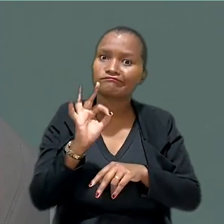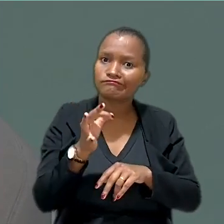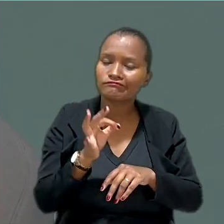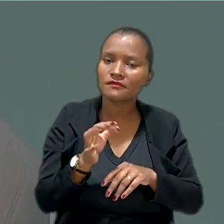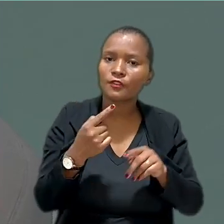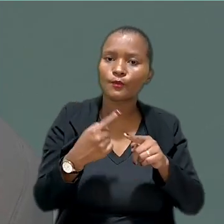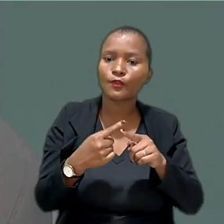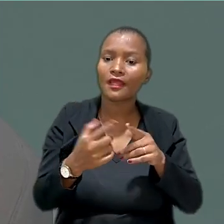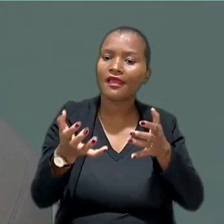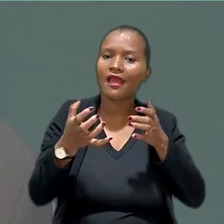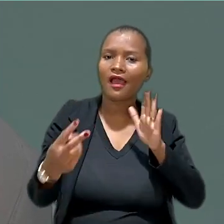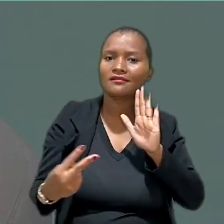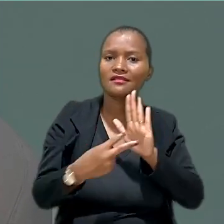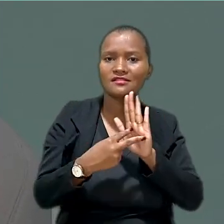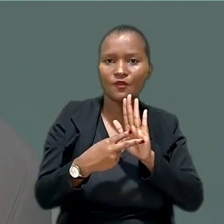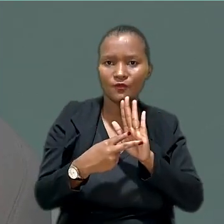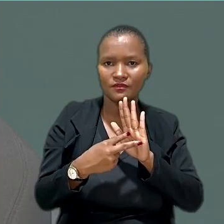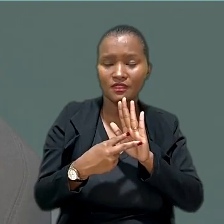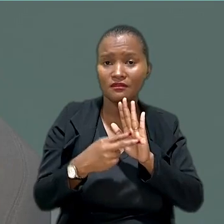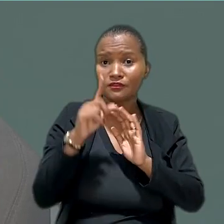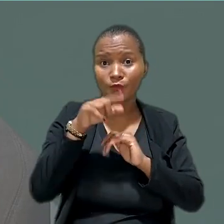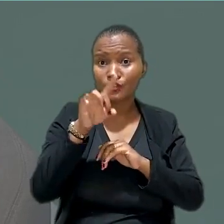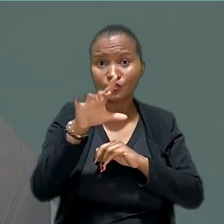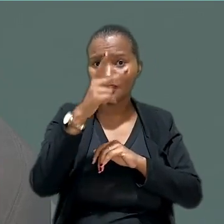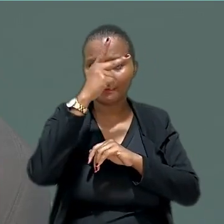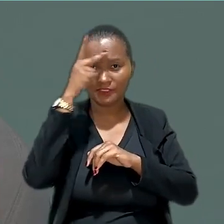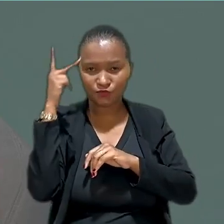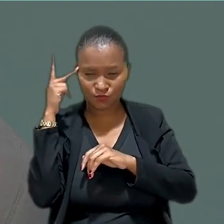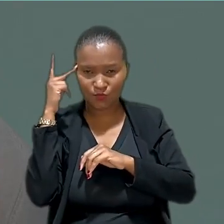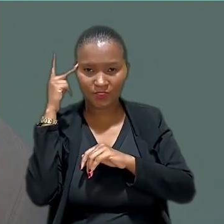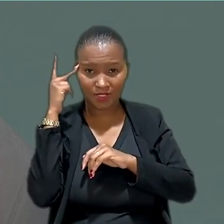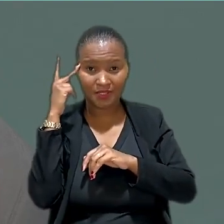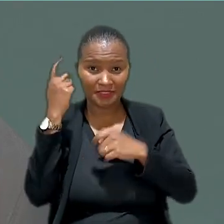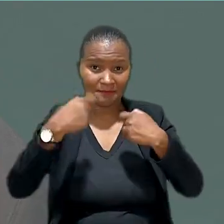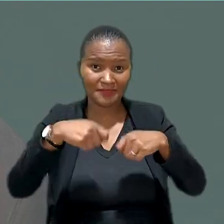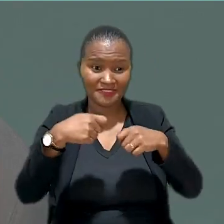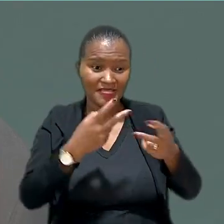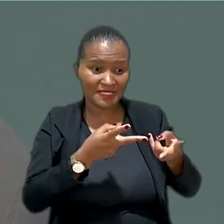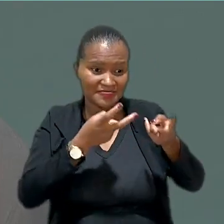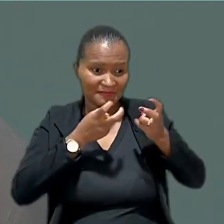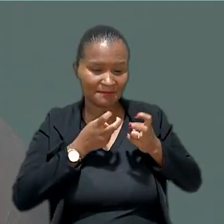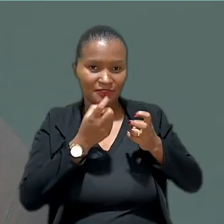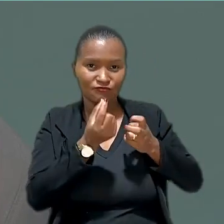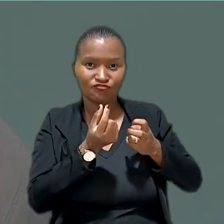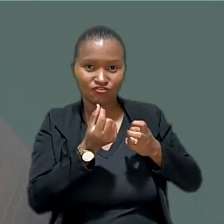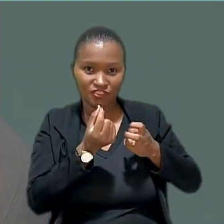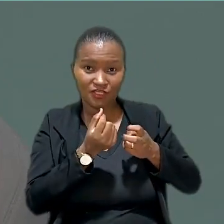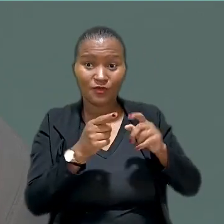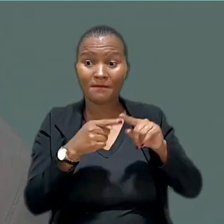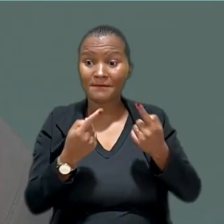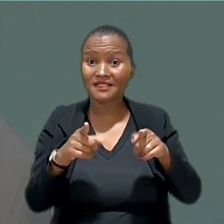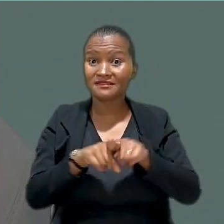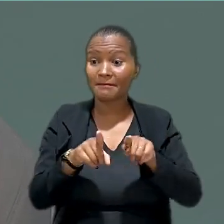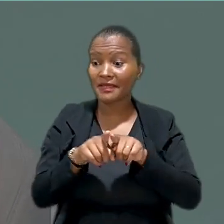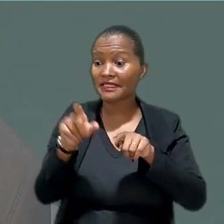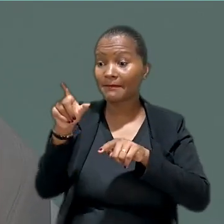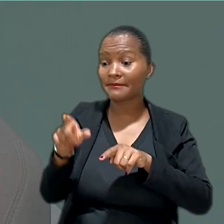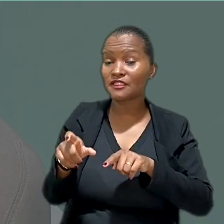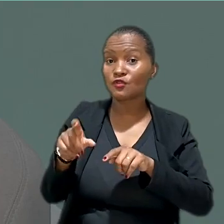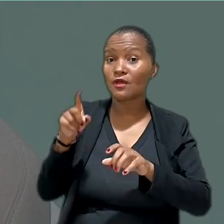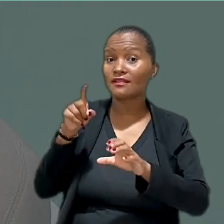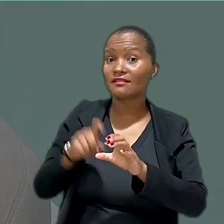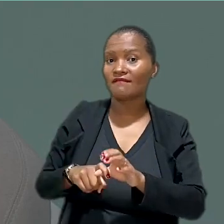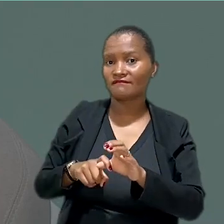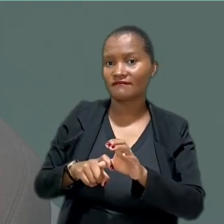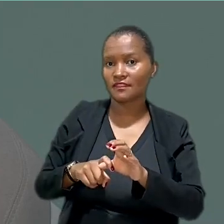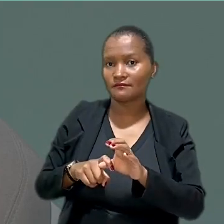para chamar a atenção, não somente do credor, daquela pessoa que tem a obrigação a receber, mas também do devedor. Criar